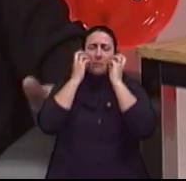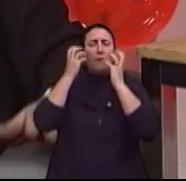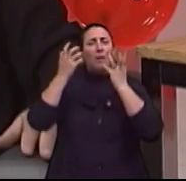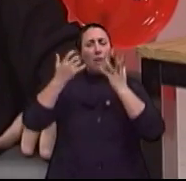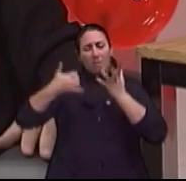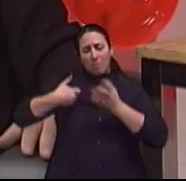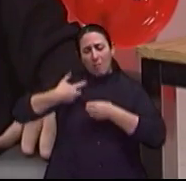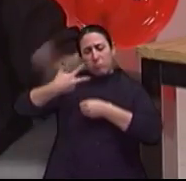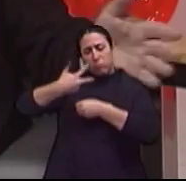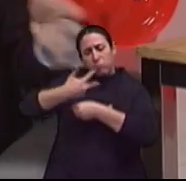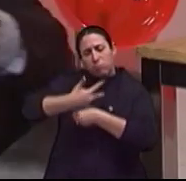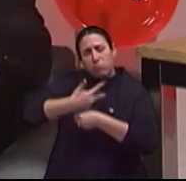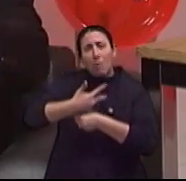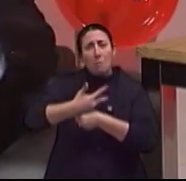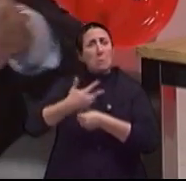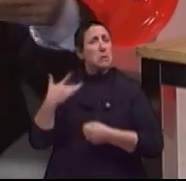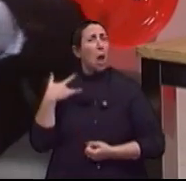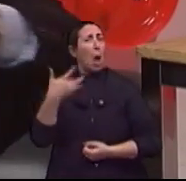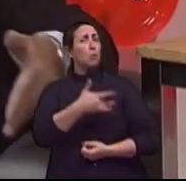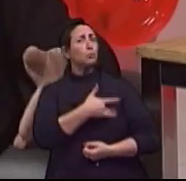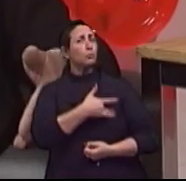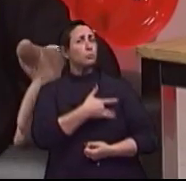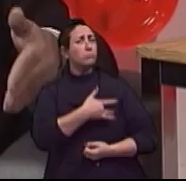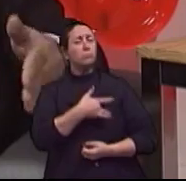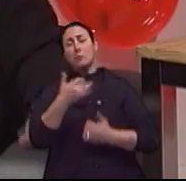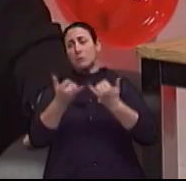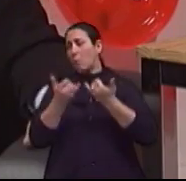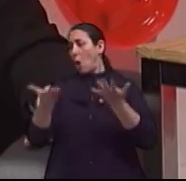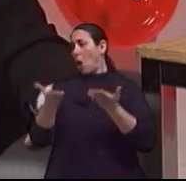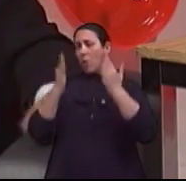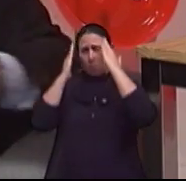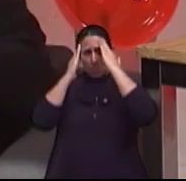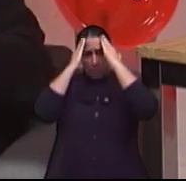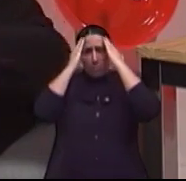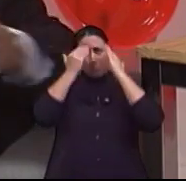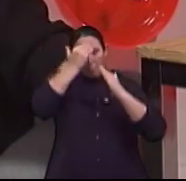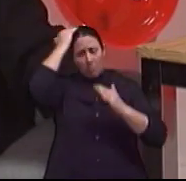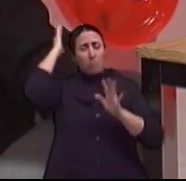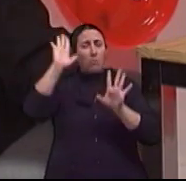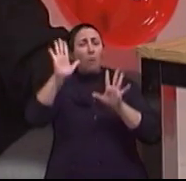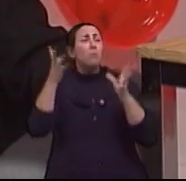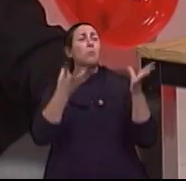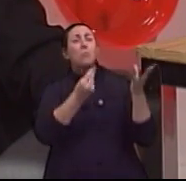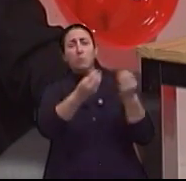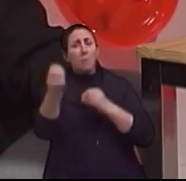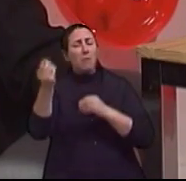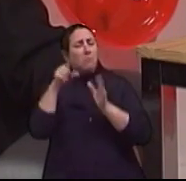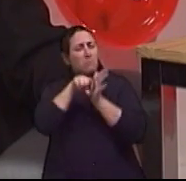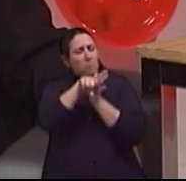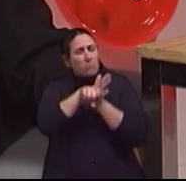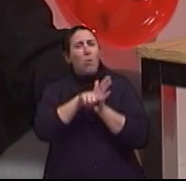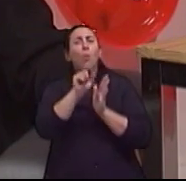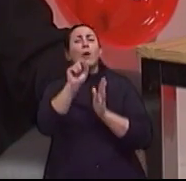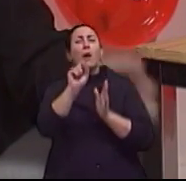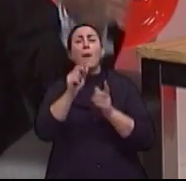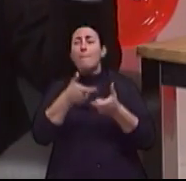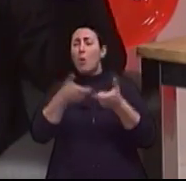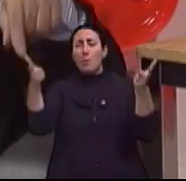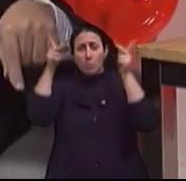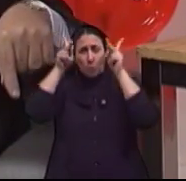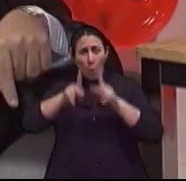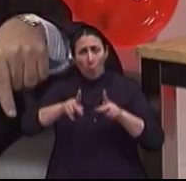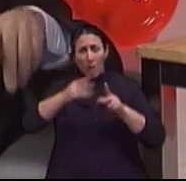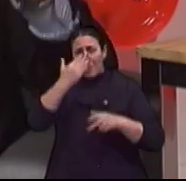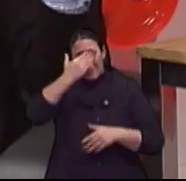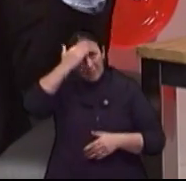não é que no caso agora da calv hoje se estatisticamente uma das causas mais frequência de